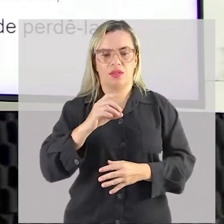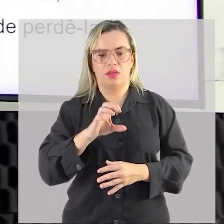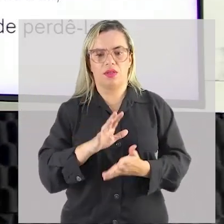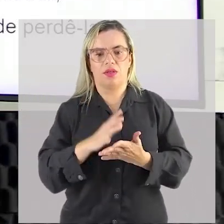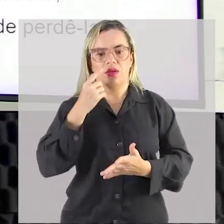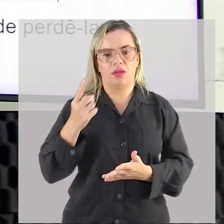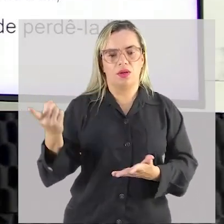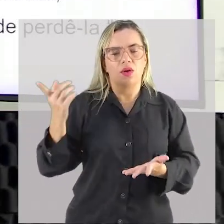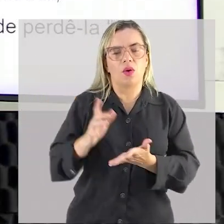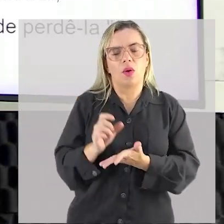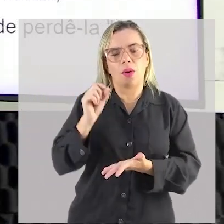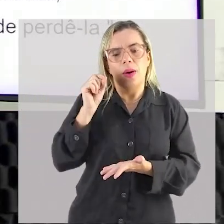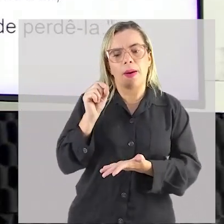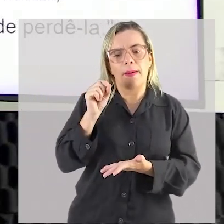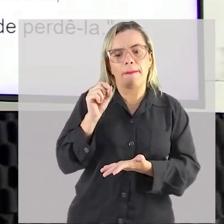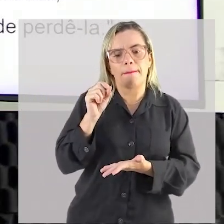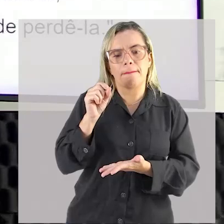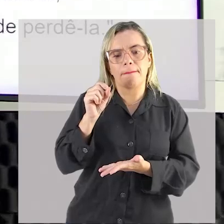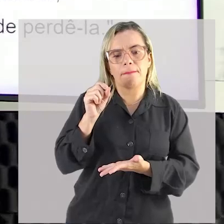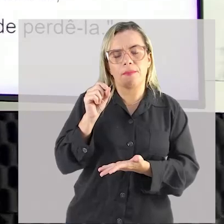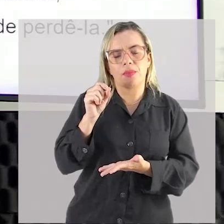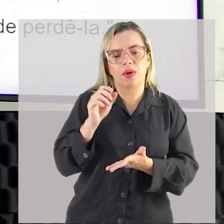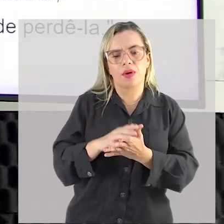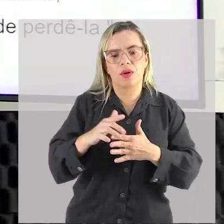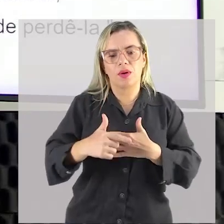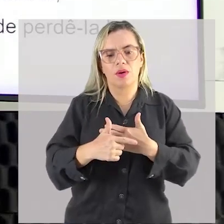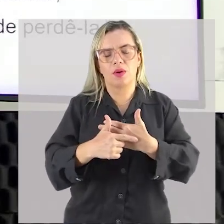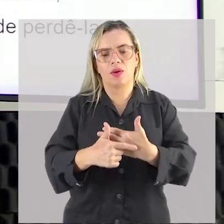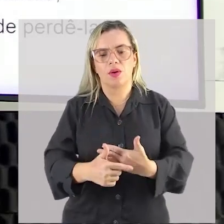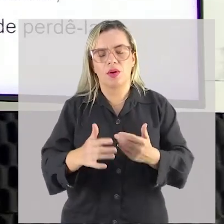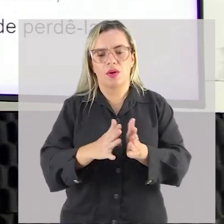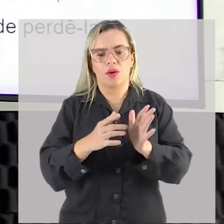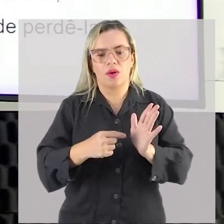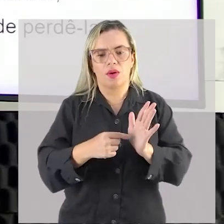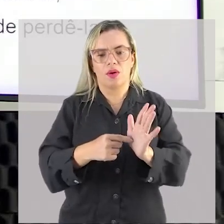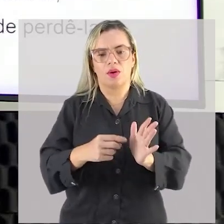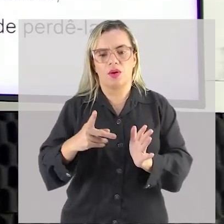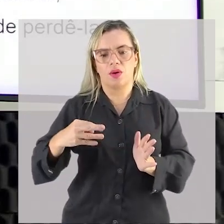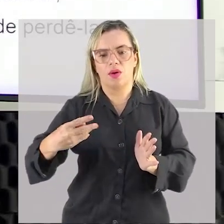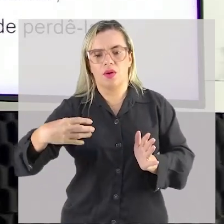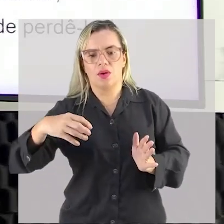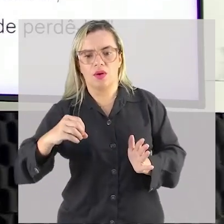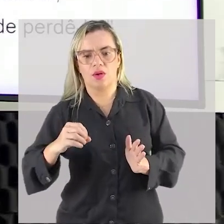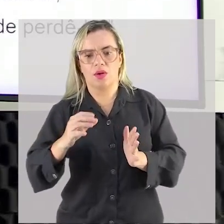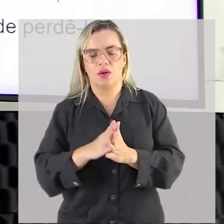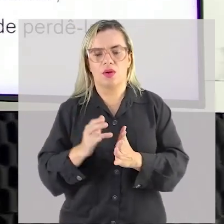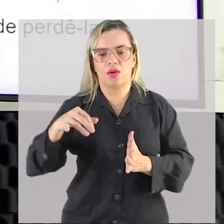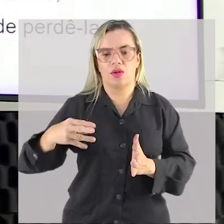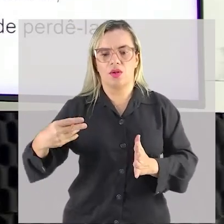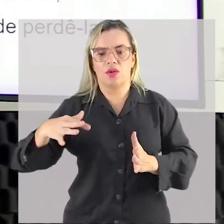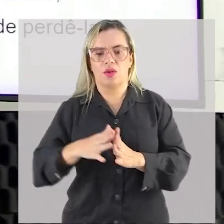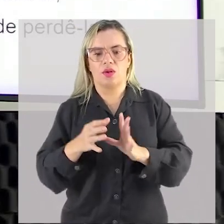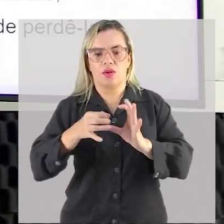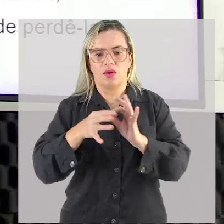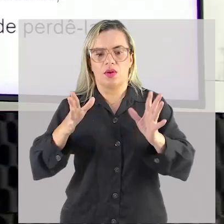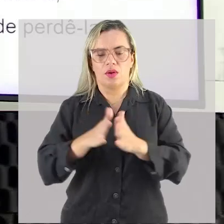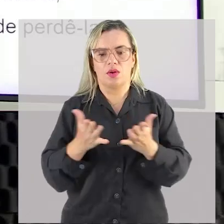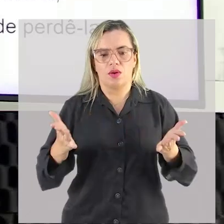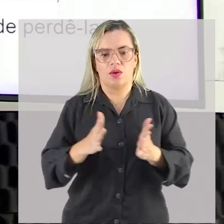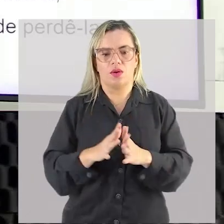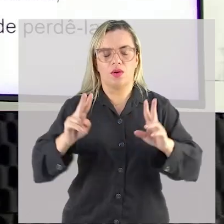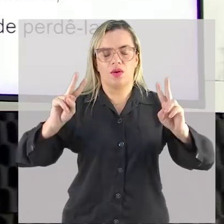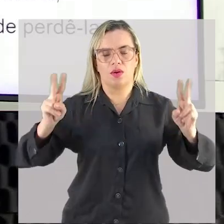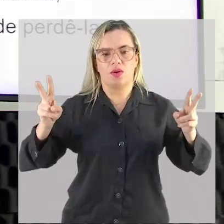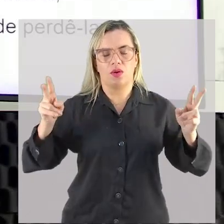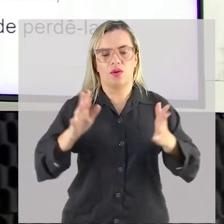que eh serve como ilustração do discurso indireto livre no fragmento que